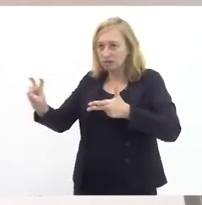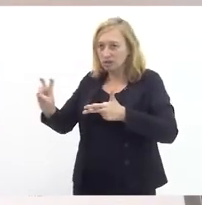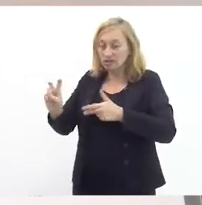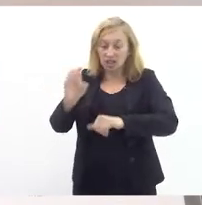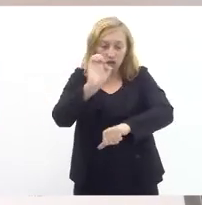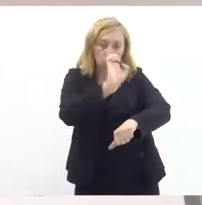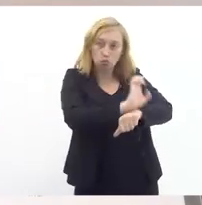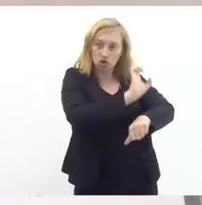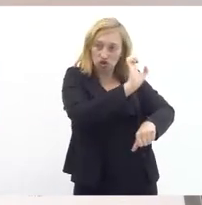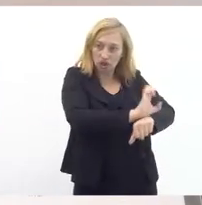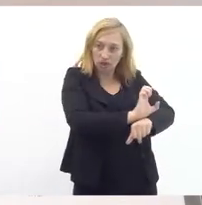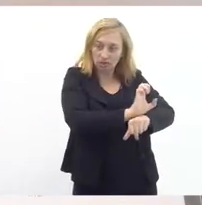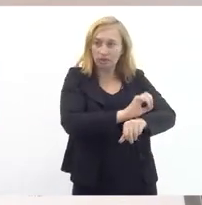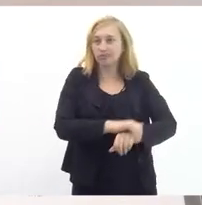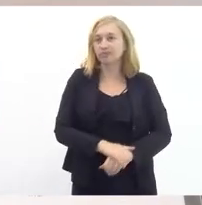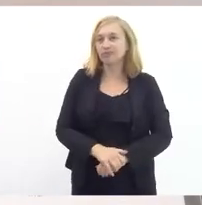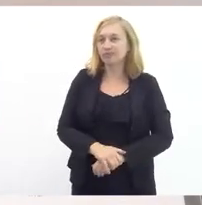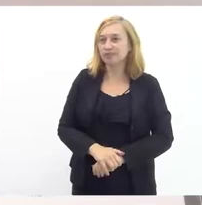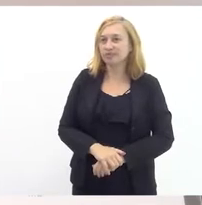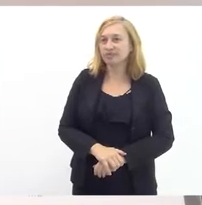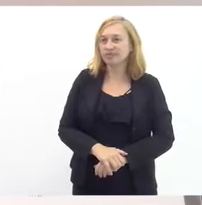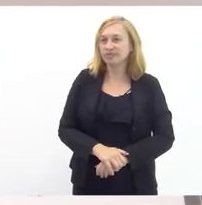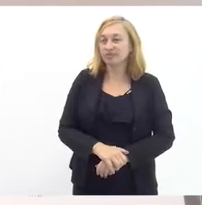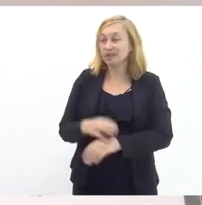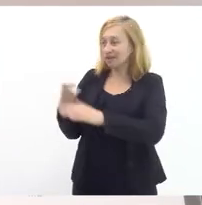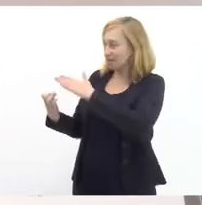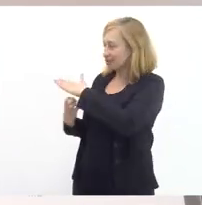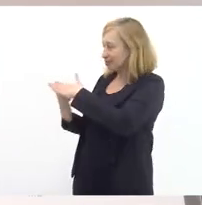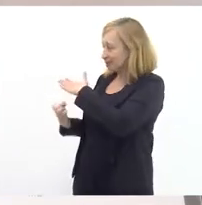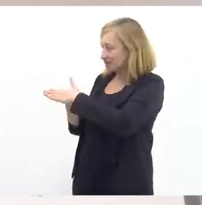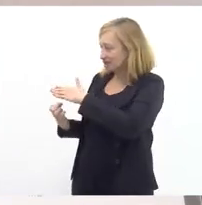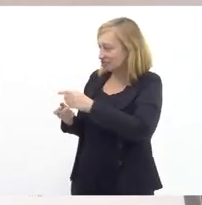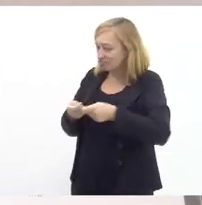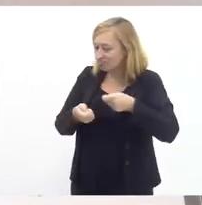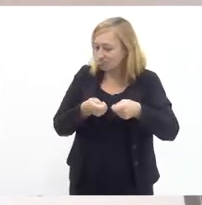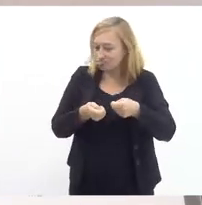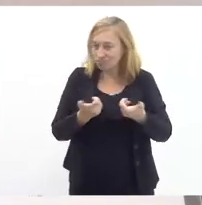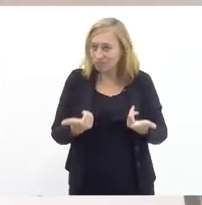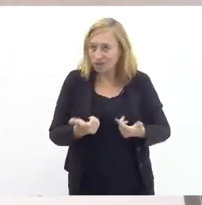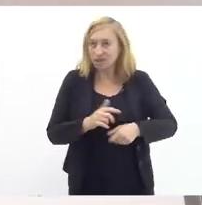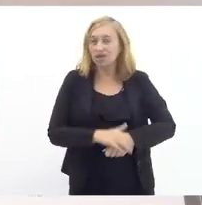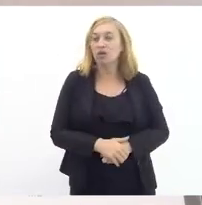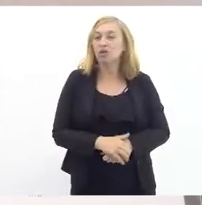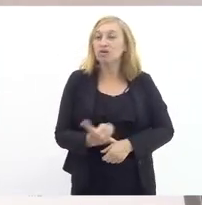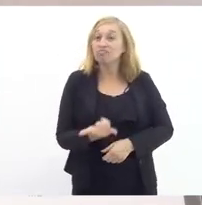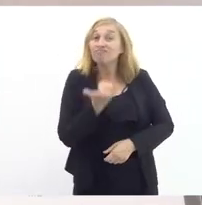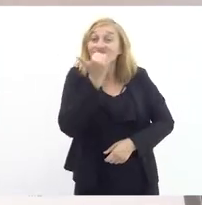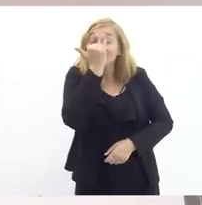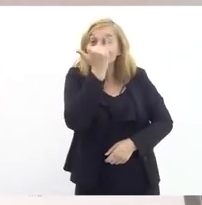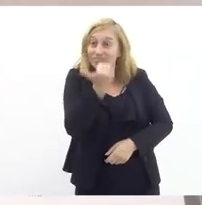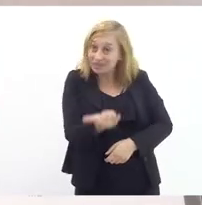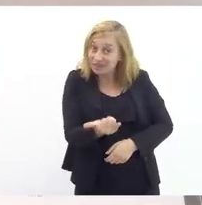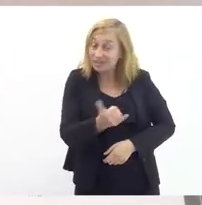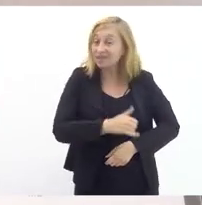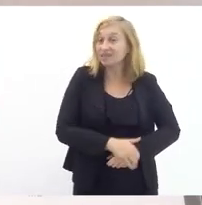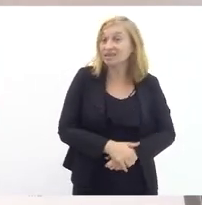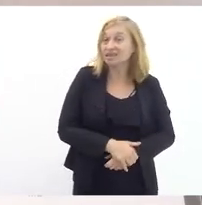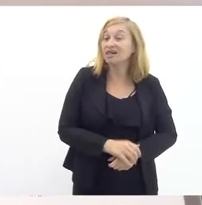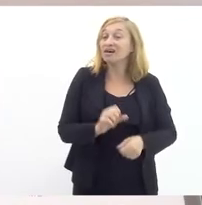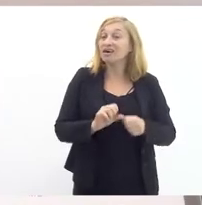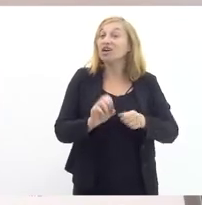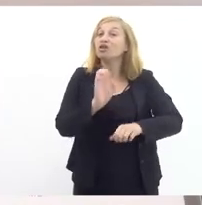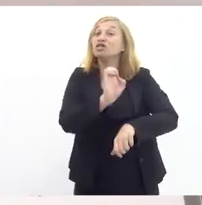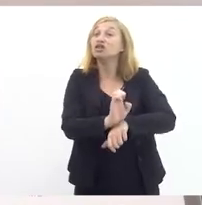Estado e da concessionária. Os acidentes fazem com que o